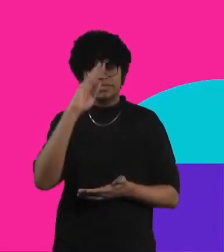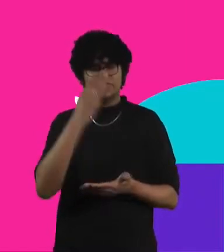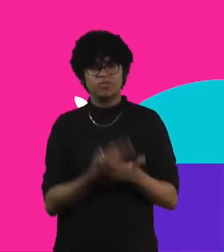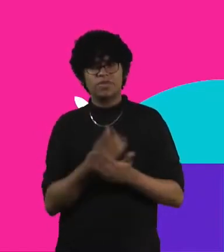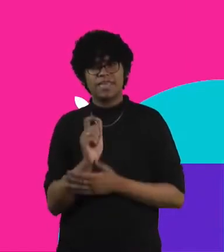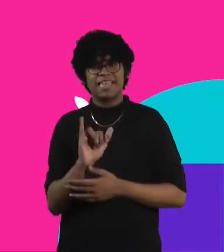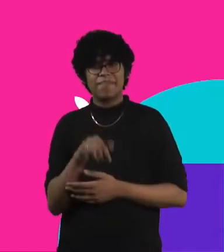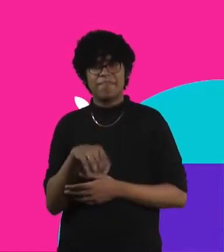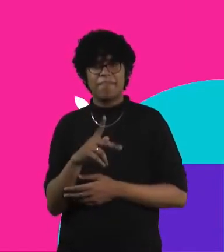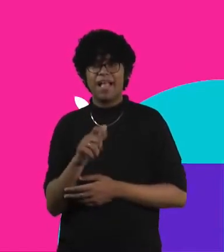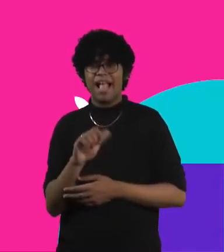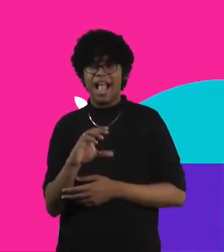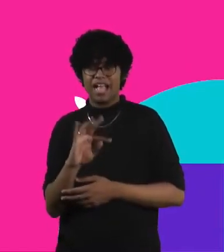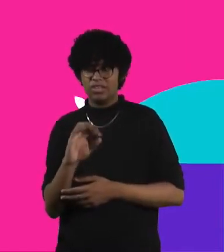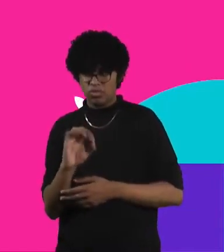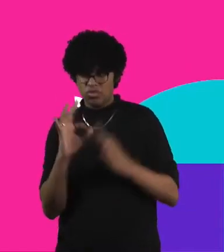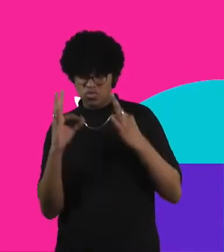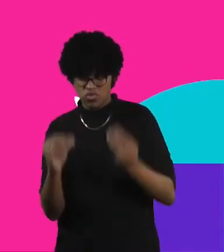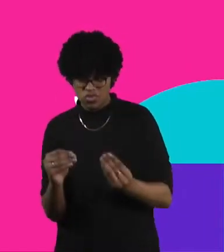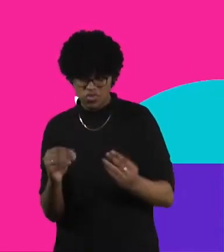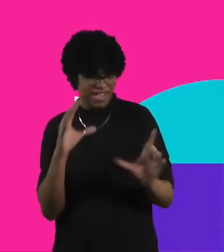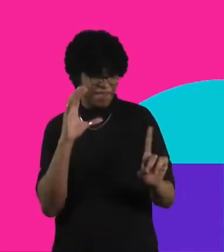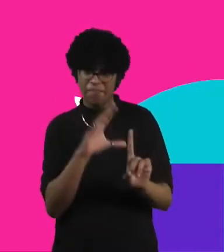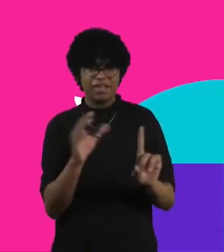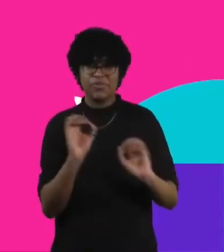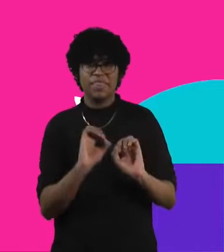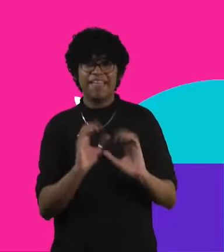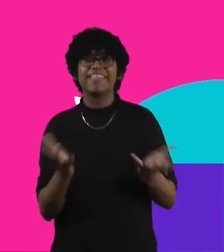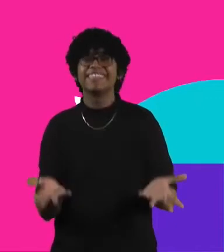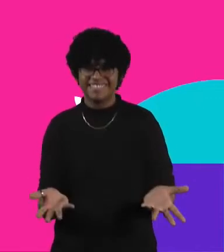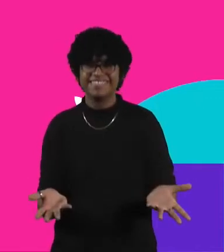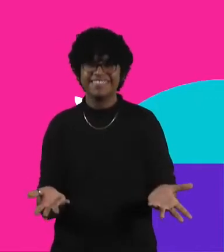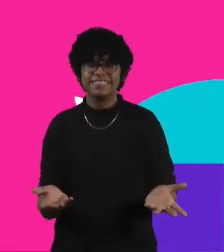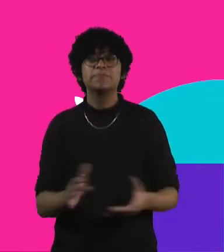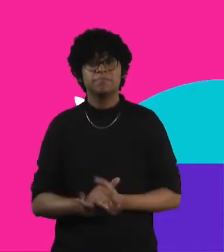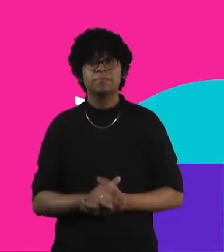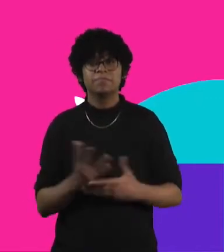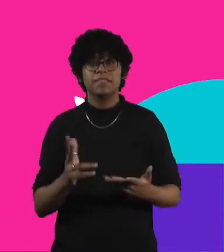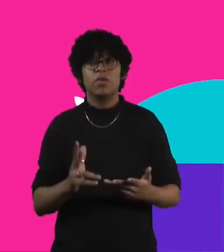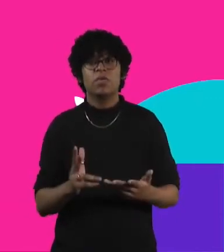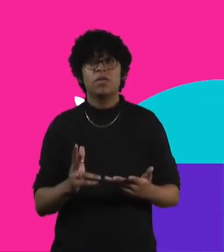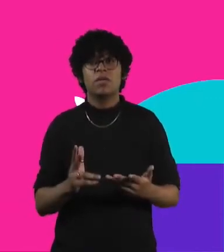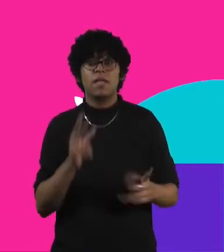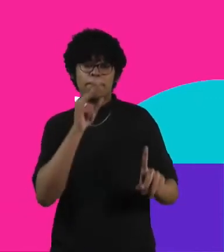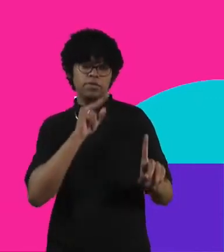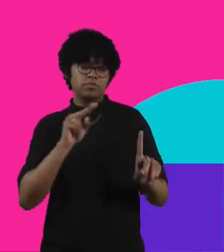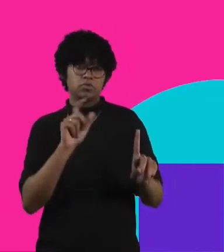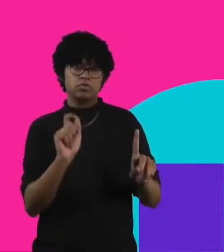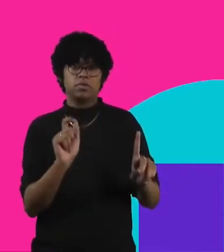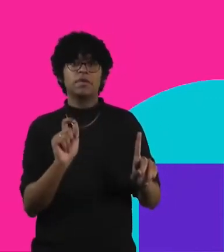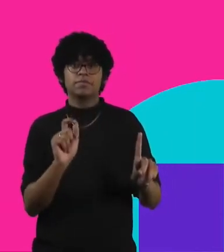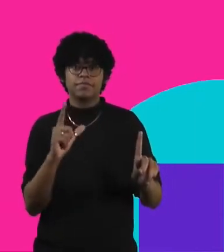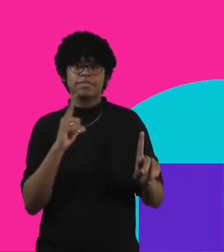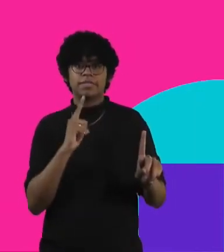impacto, nada será impacto. Então vamos fazer um recorte no nosso olhar. A gente usa muito uma definição do Sir Ronald Cohen, que é